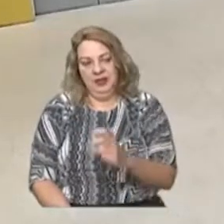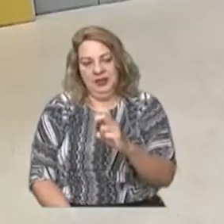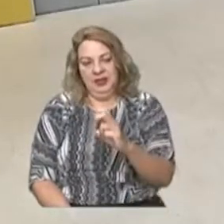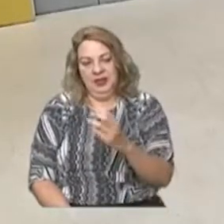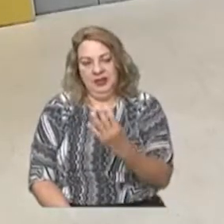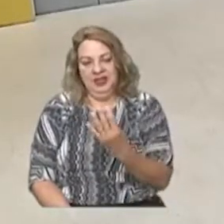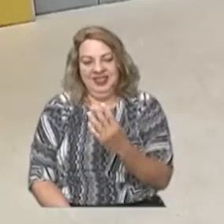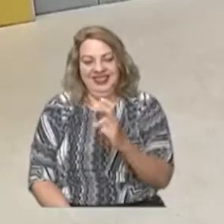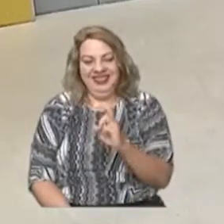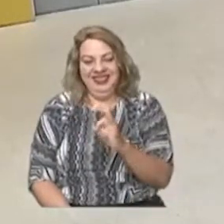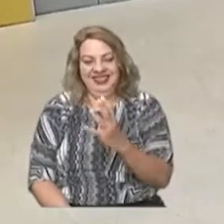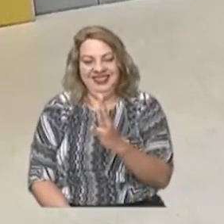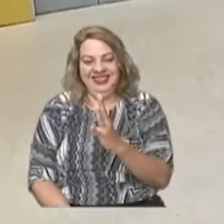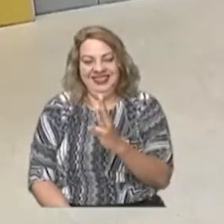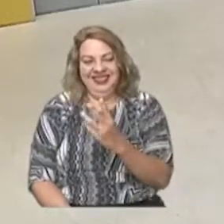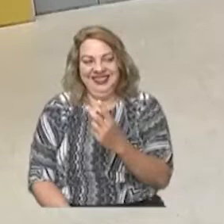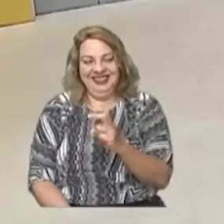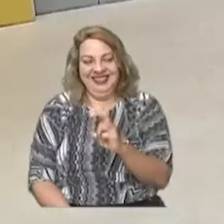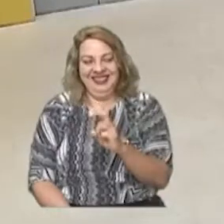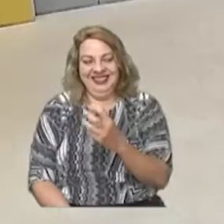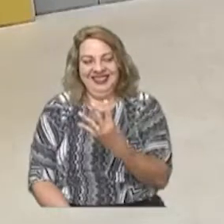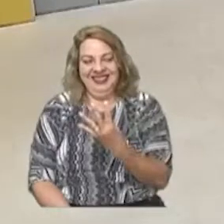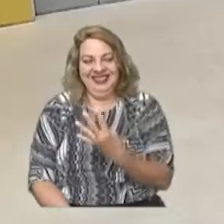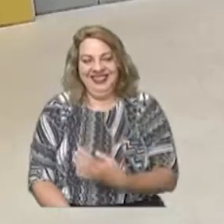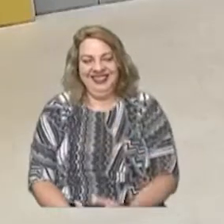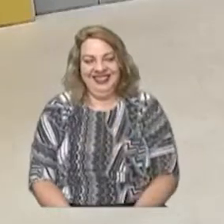agora 54.